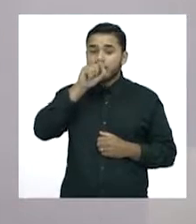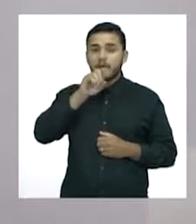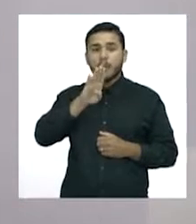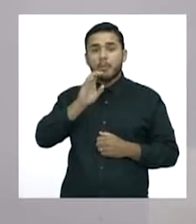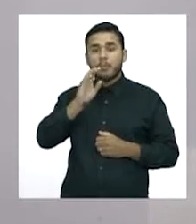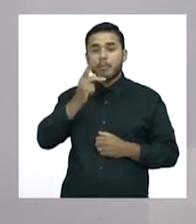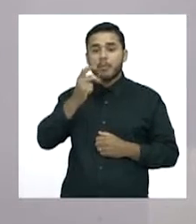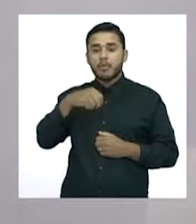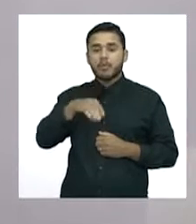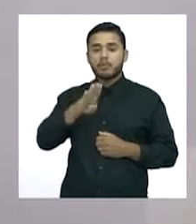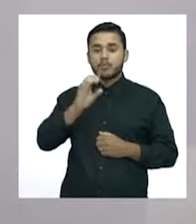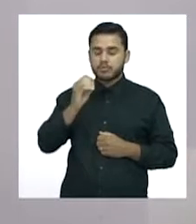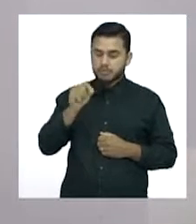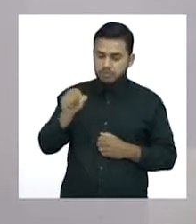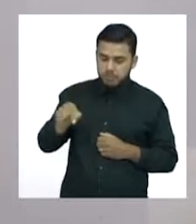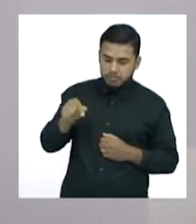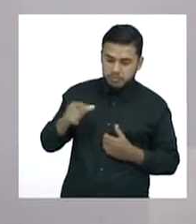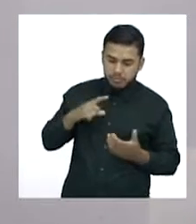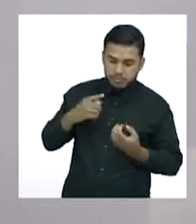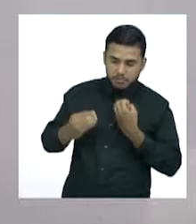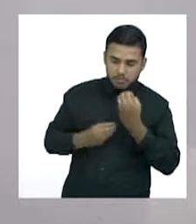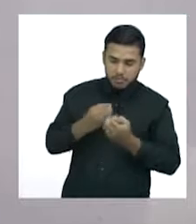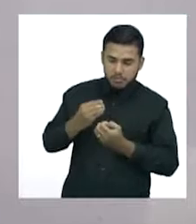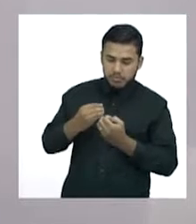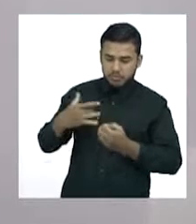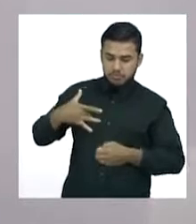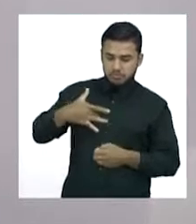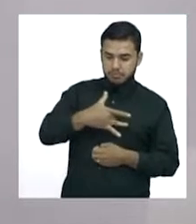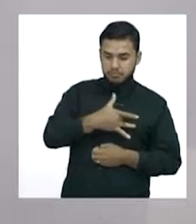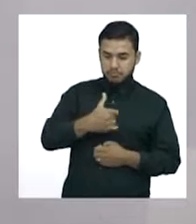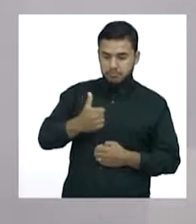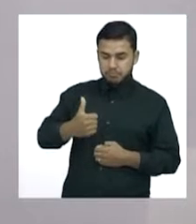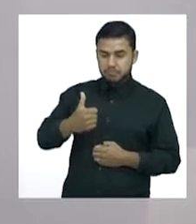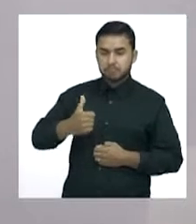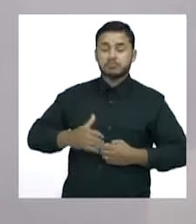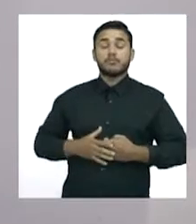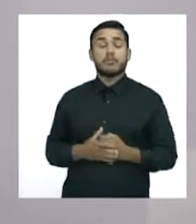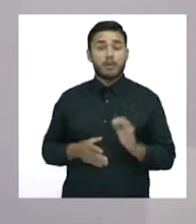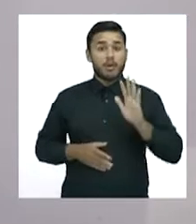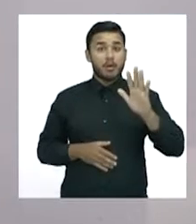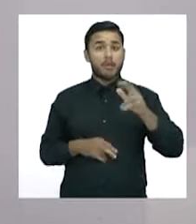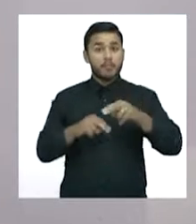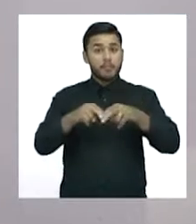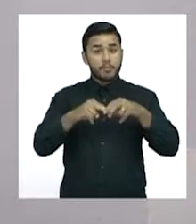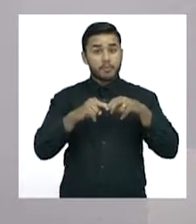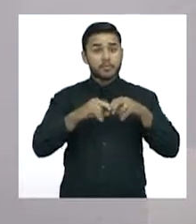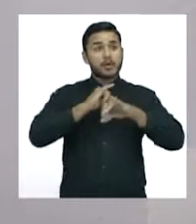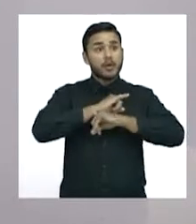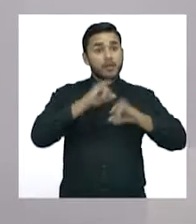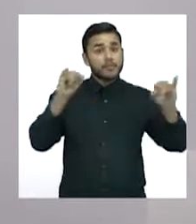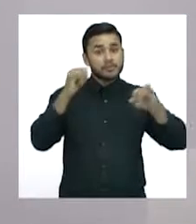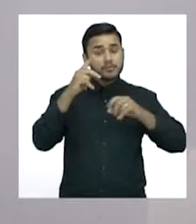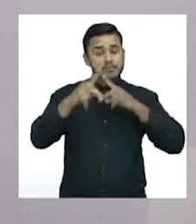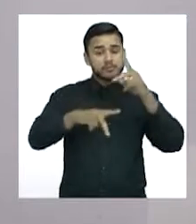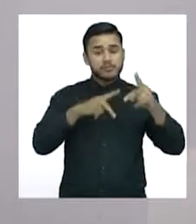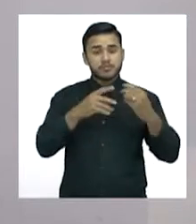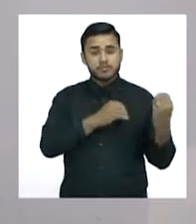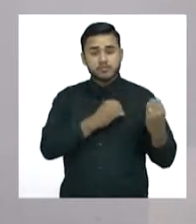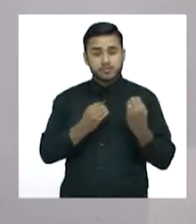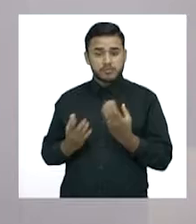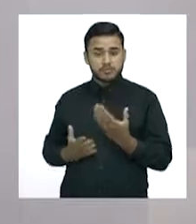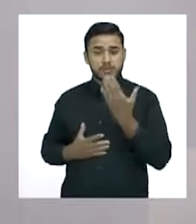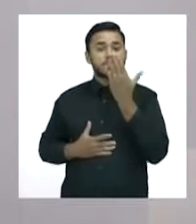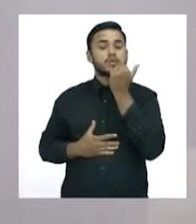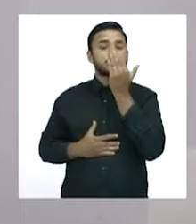realmente até que ponto esses animais estão completamente sadios, né? Então, a gente chama a atenção da população que não é correto alimentar